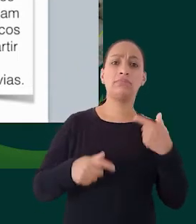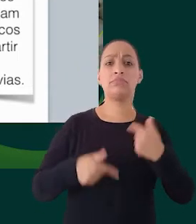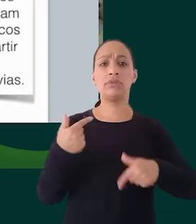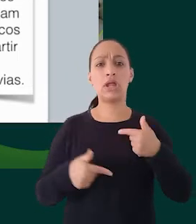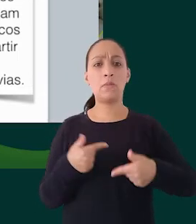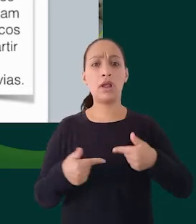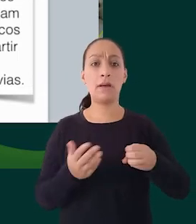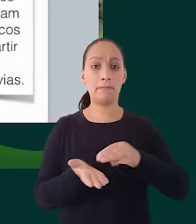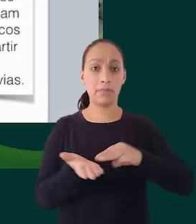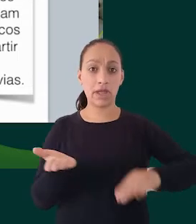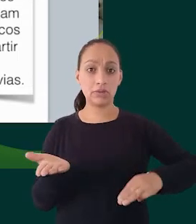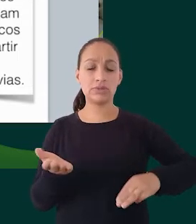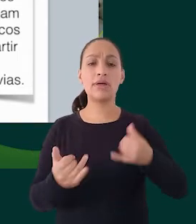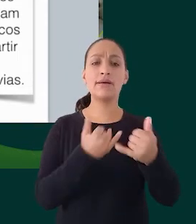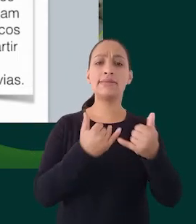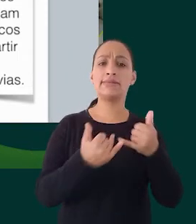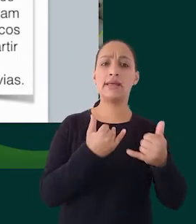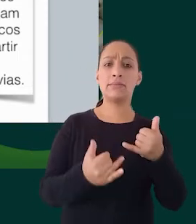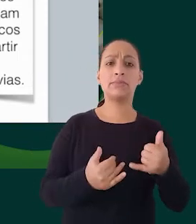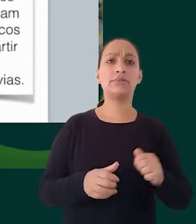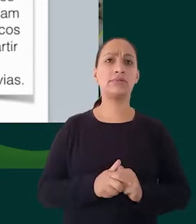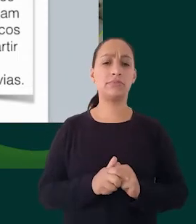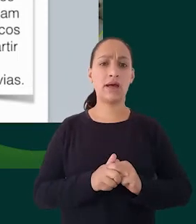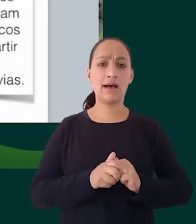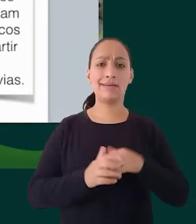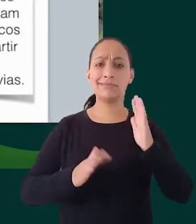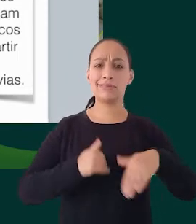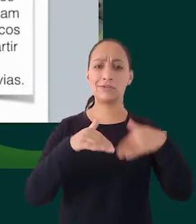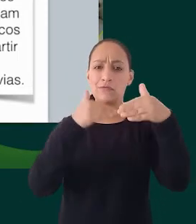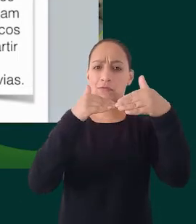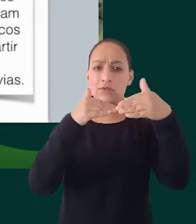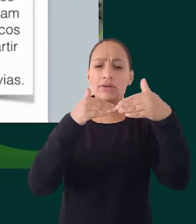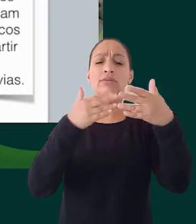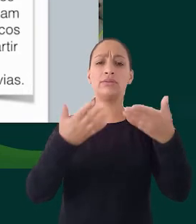com métodos, por exemplo, para desenvolver